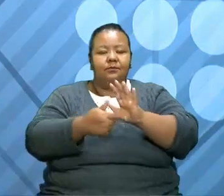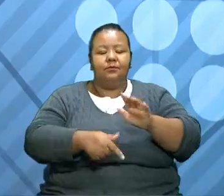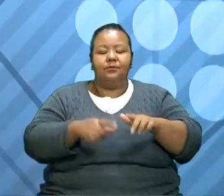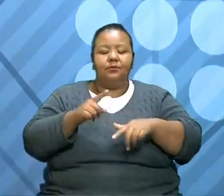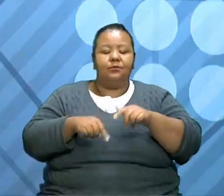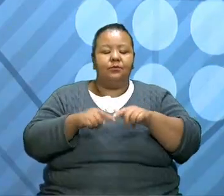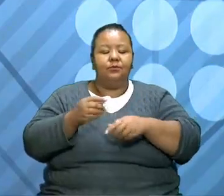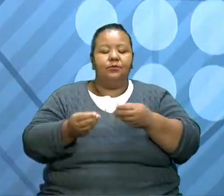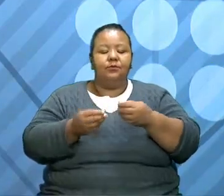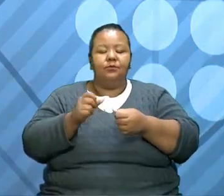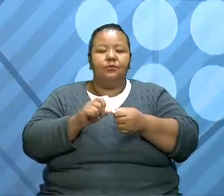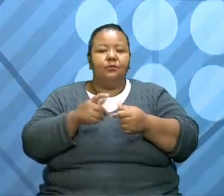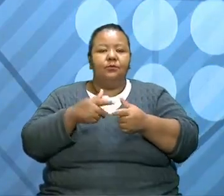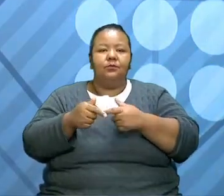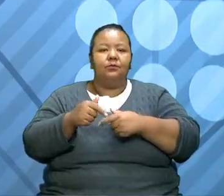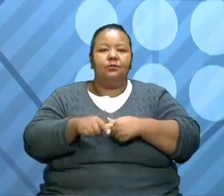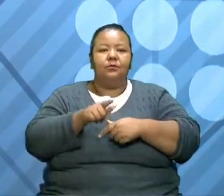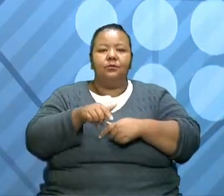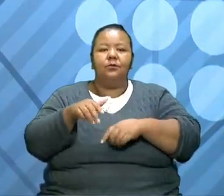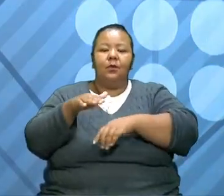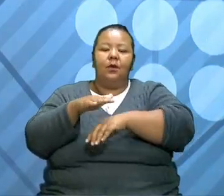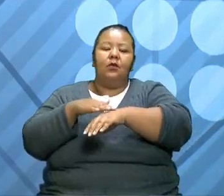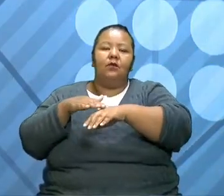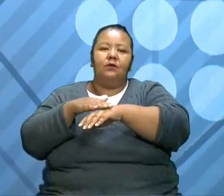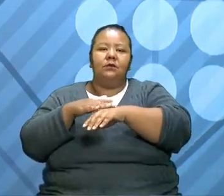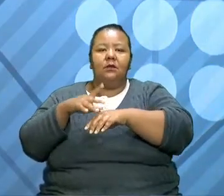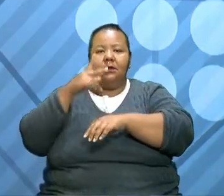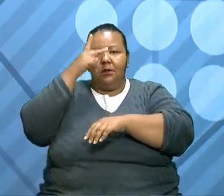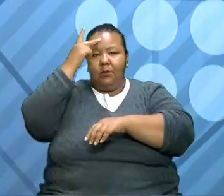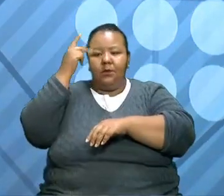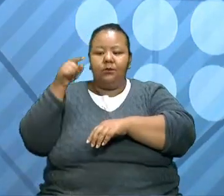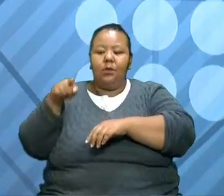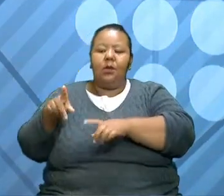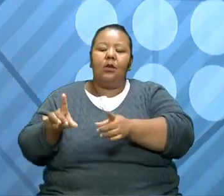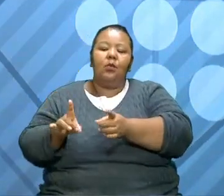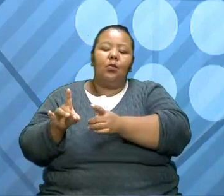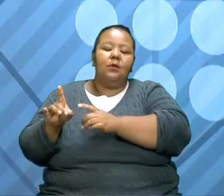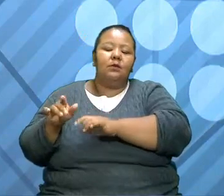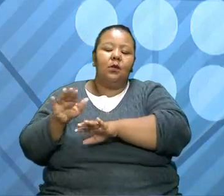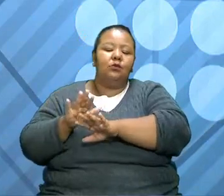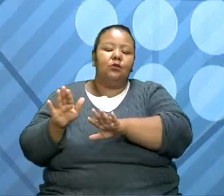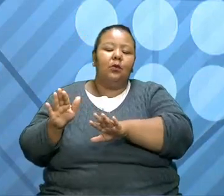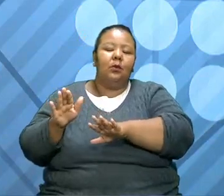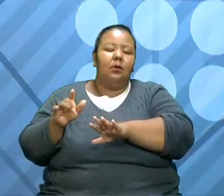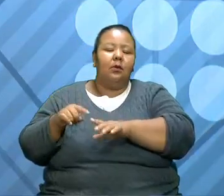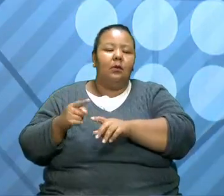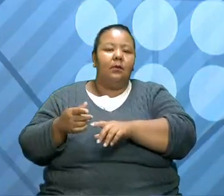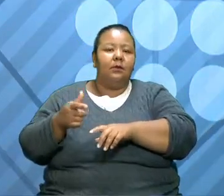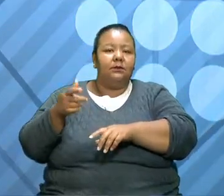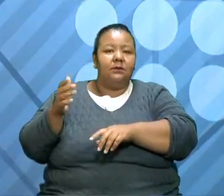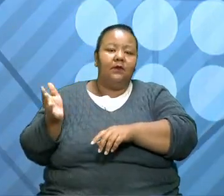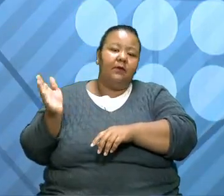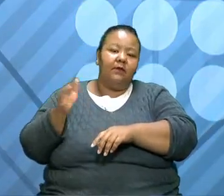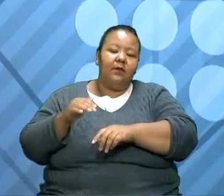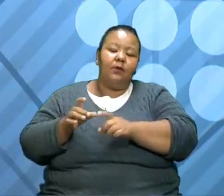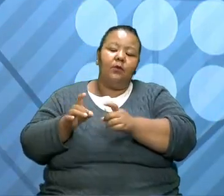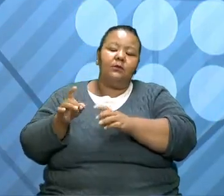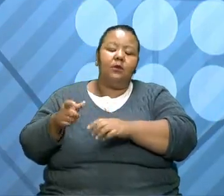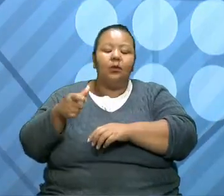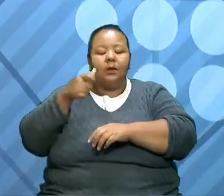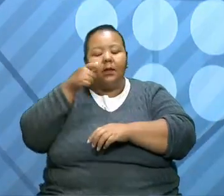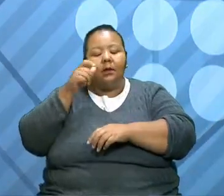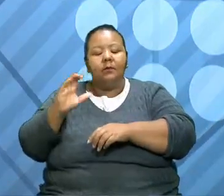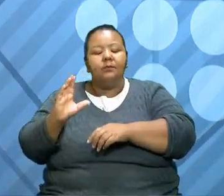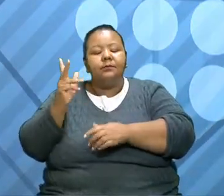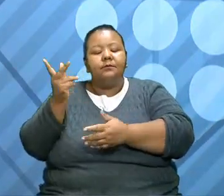Como solucionar? Não é ir lá conversar com o pessoal do comercial somente. Mas é olhar assim, ó, bem comercial, o que está acontecendo